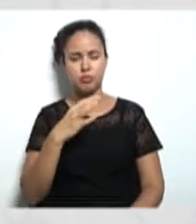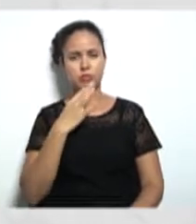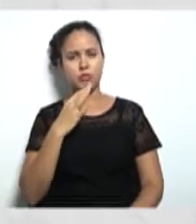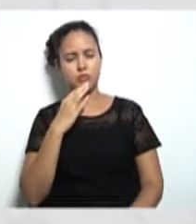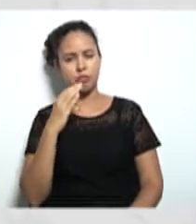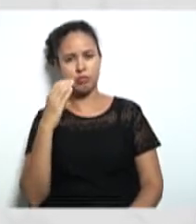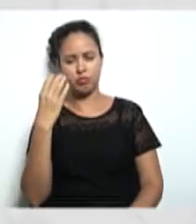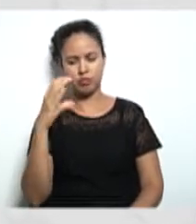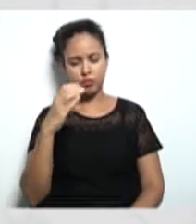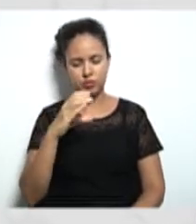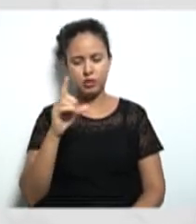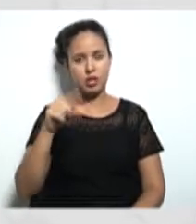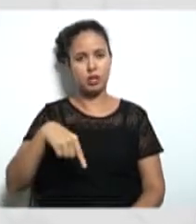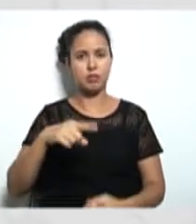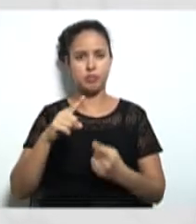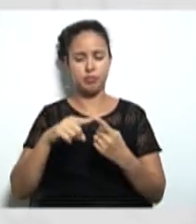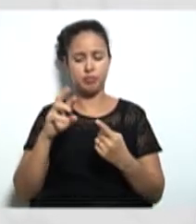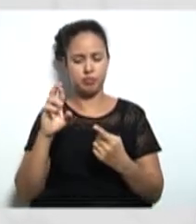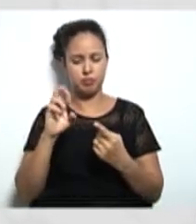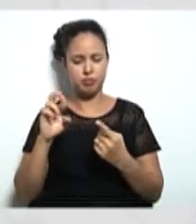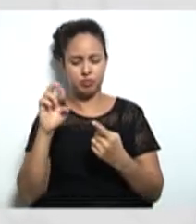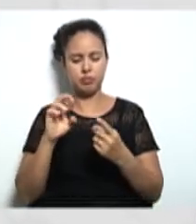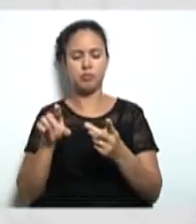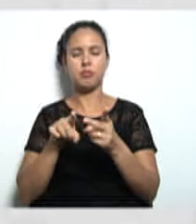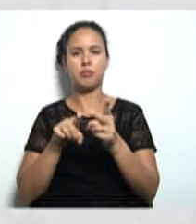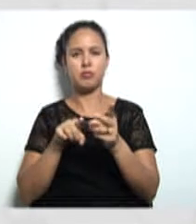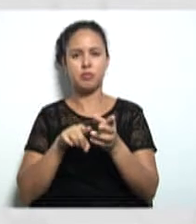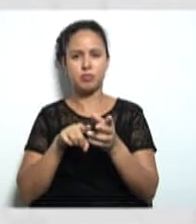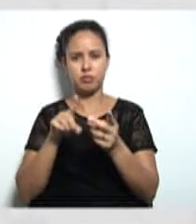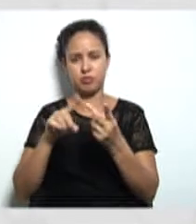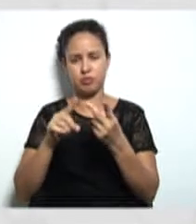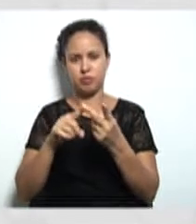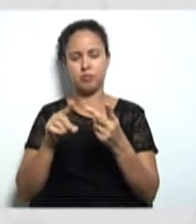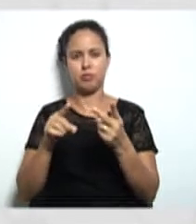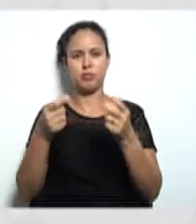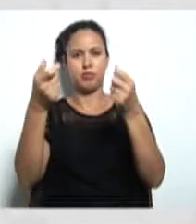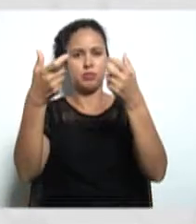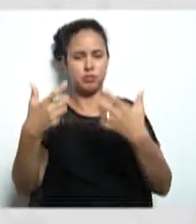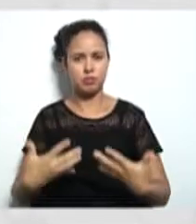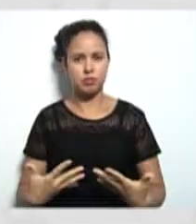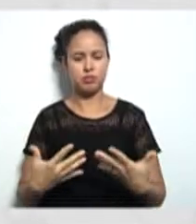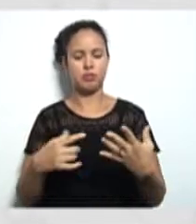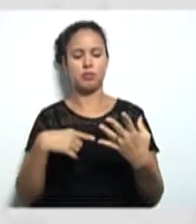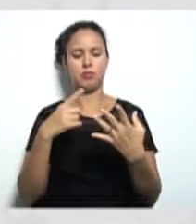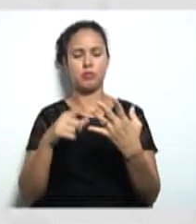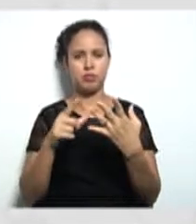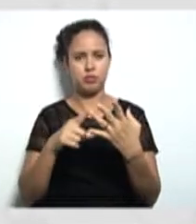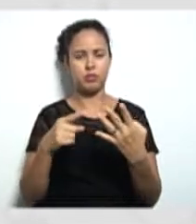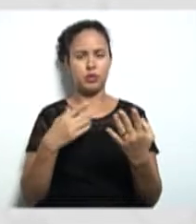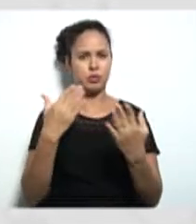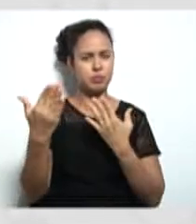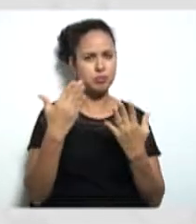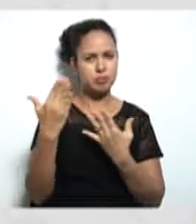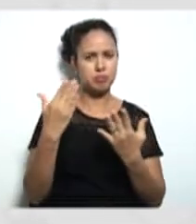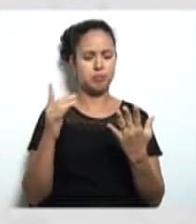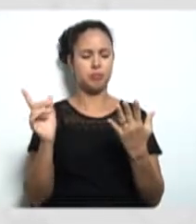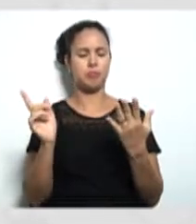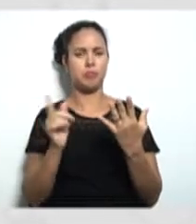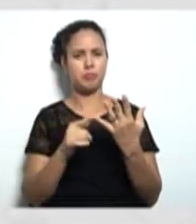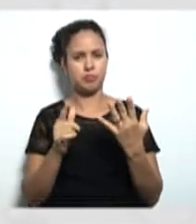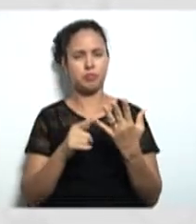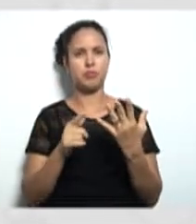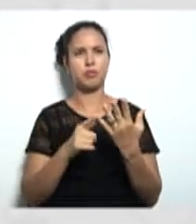observação, a análise, a descrição, a comparação e a